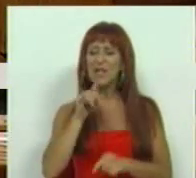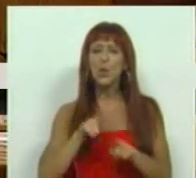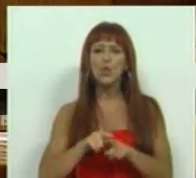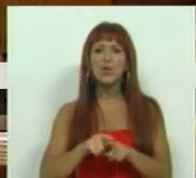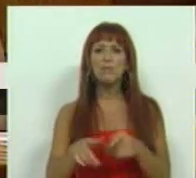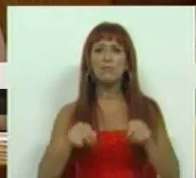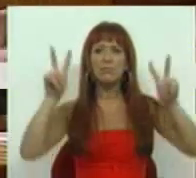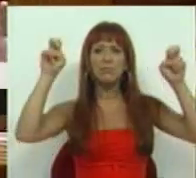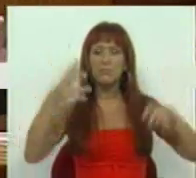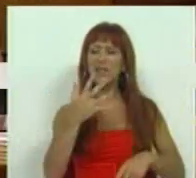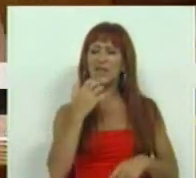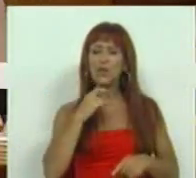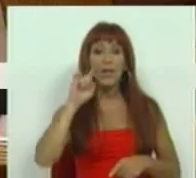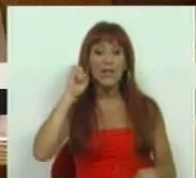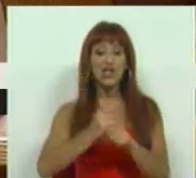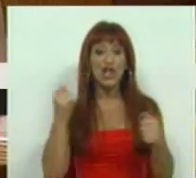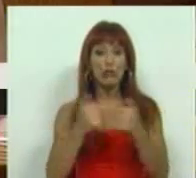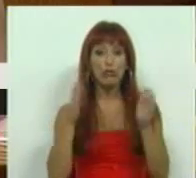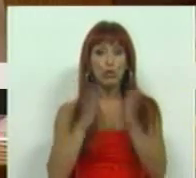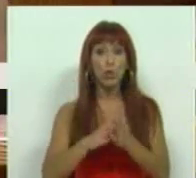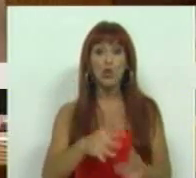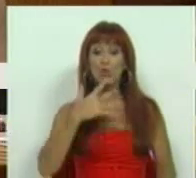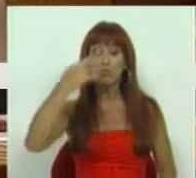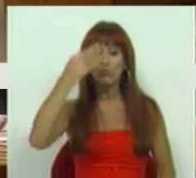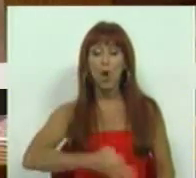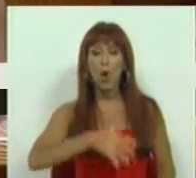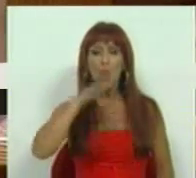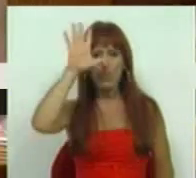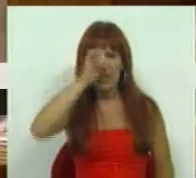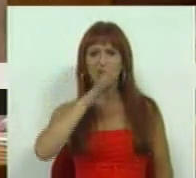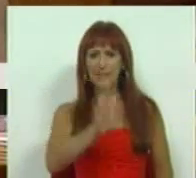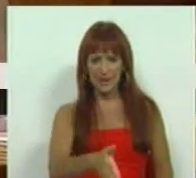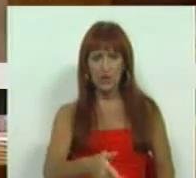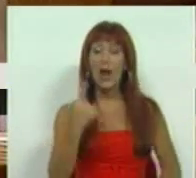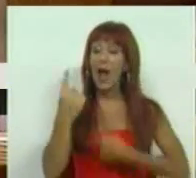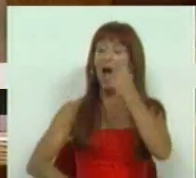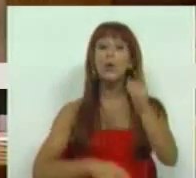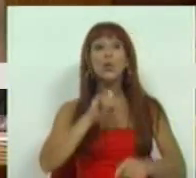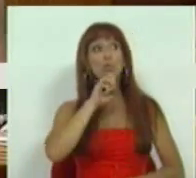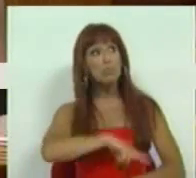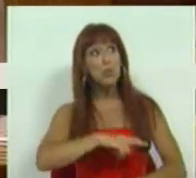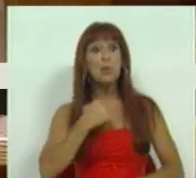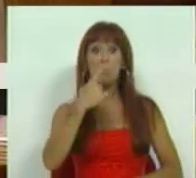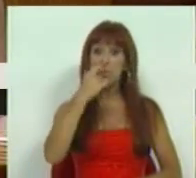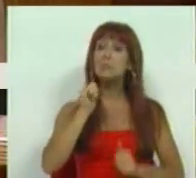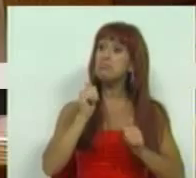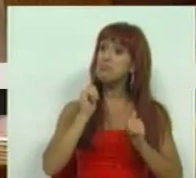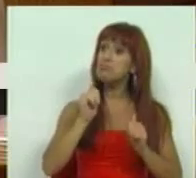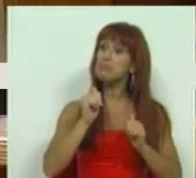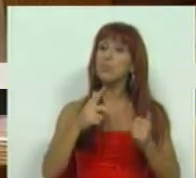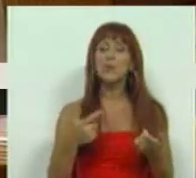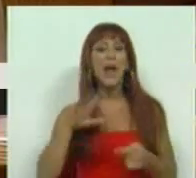lema: rigor e exigência para todos, sem exceção, disse o Ministro. E para alguns poderia de facto parecer um bom